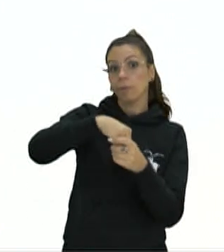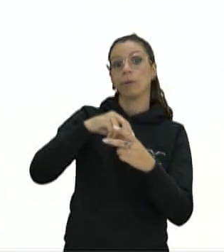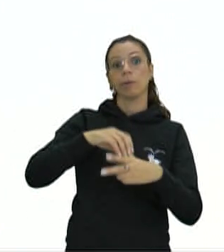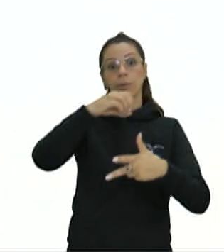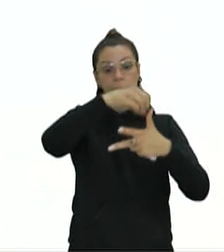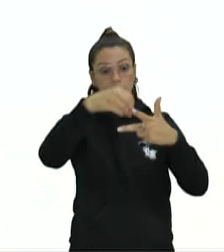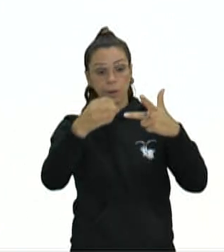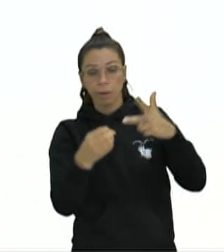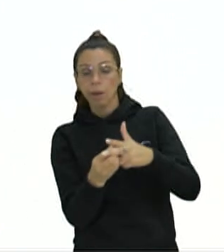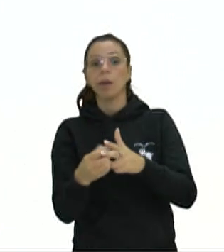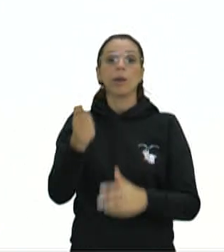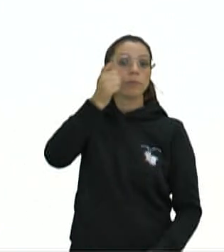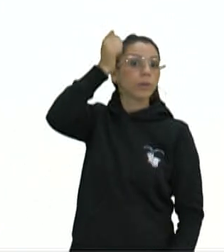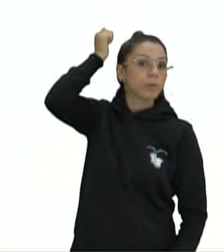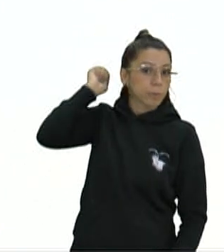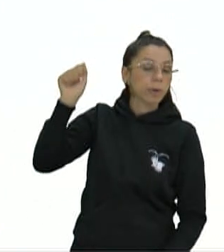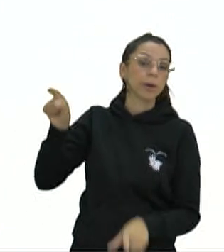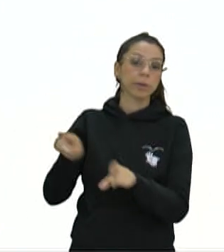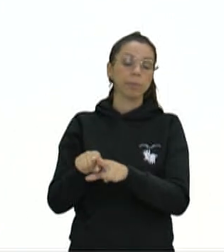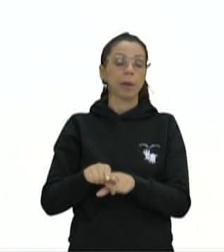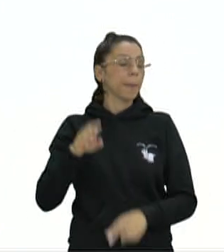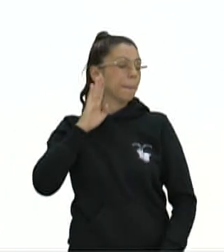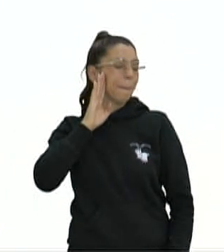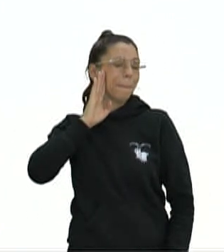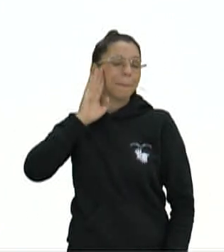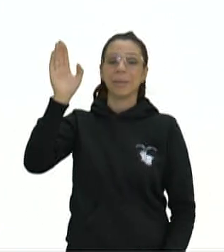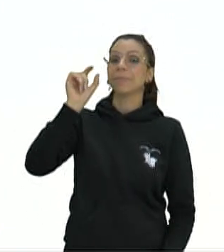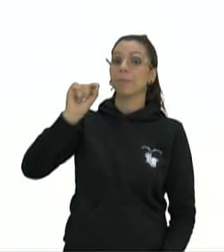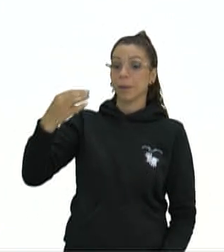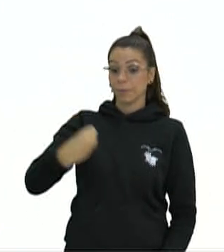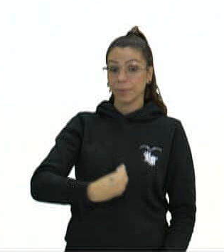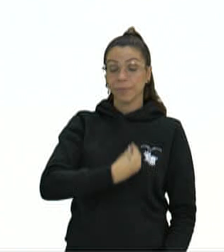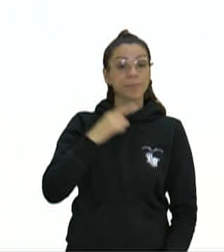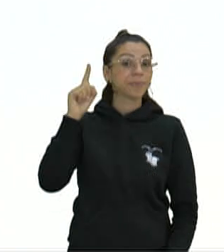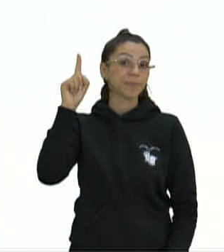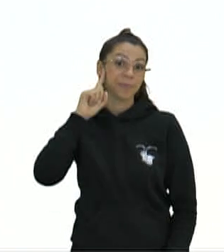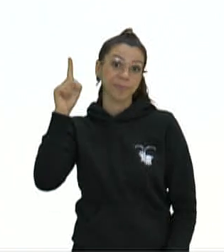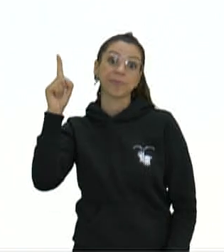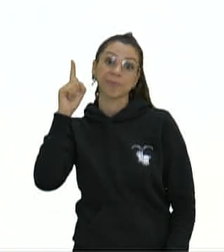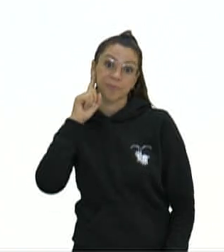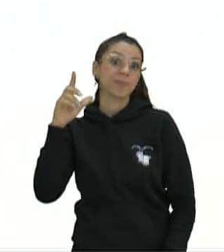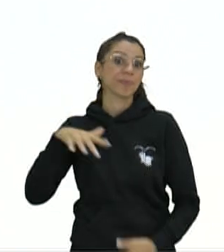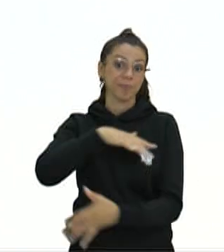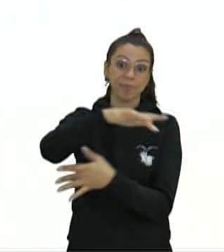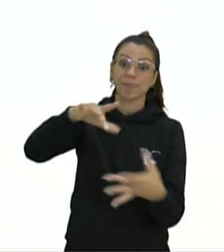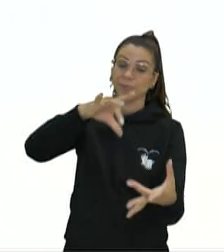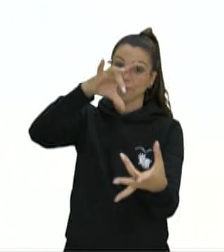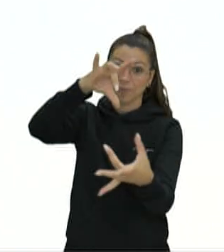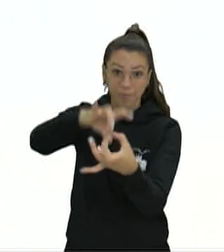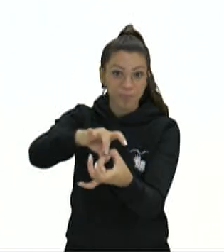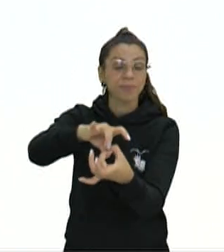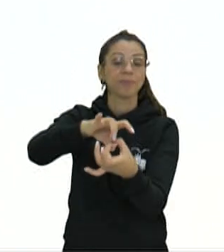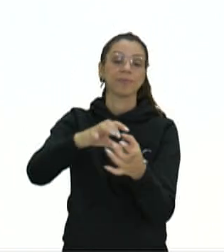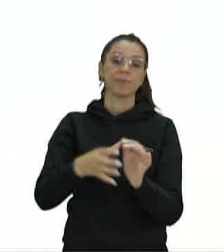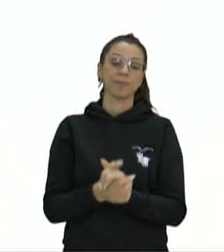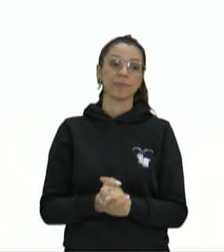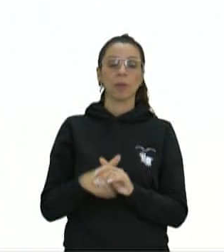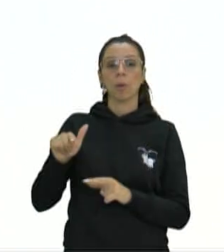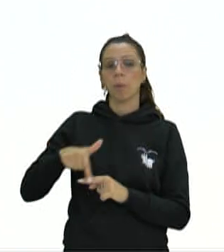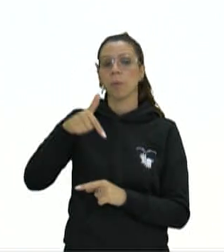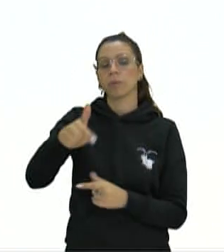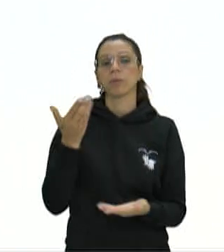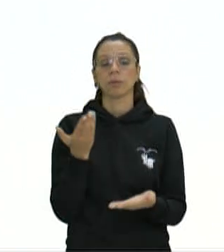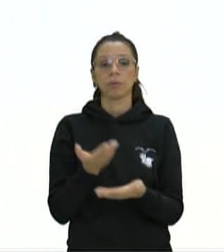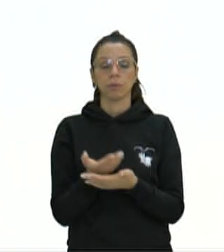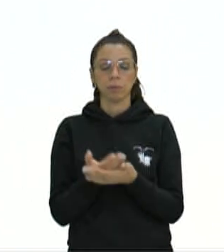demais disciplinas e principalmente na nossa vida cotidiana. Nós vivemos imersos nessa globalização, né? Na próxima